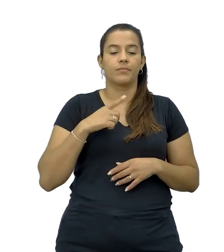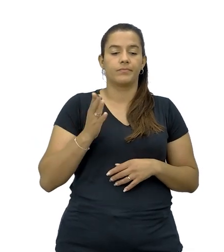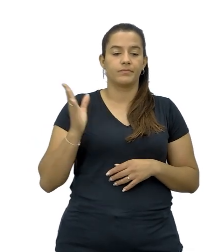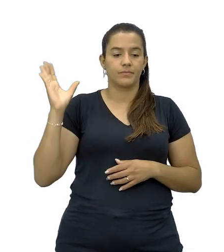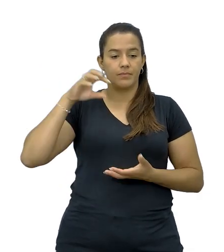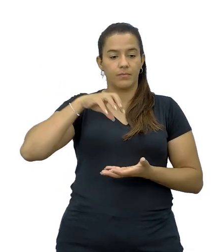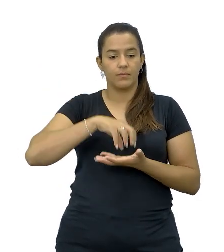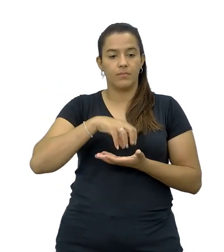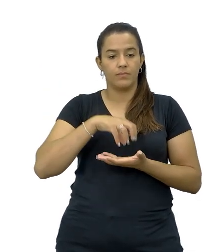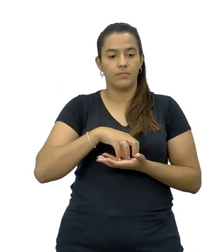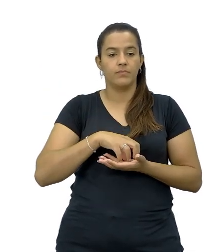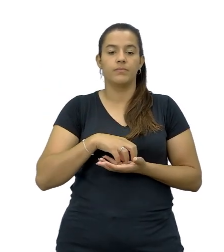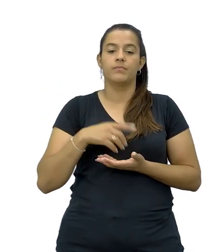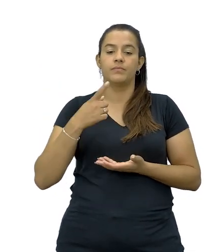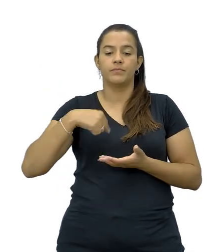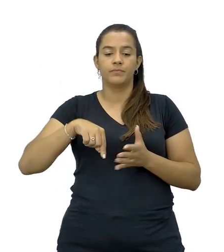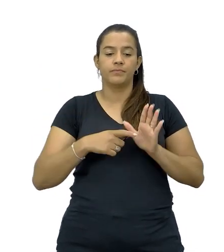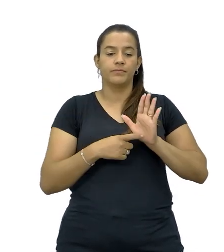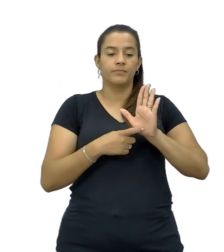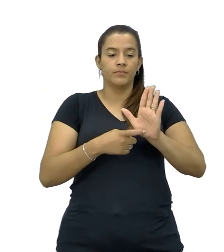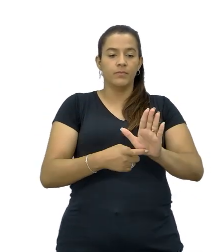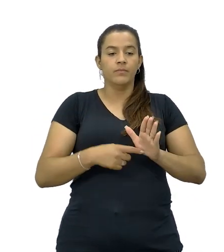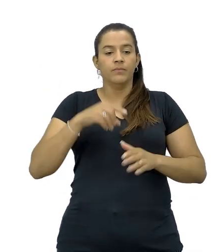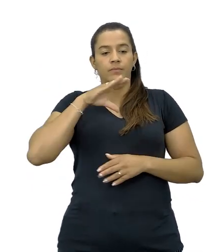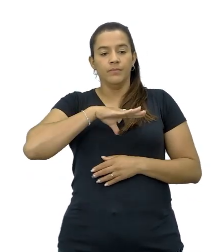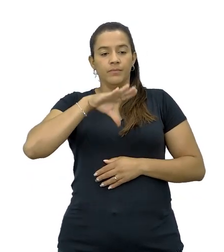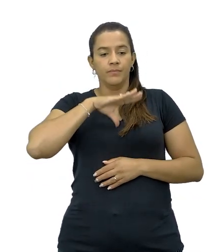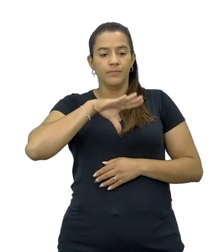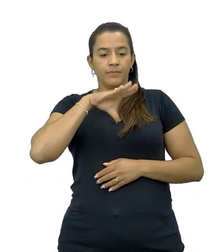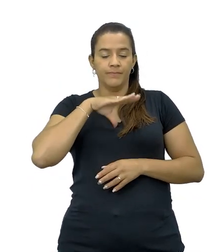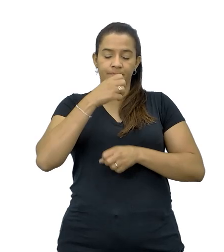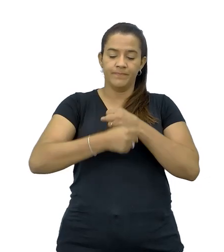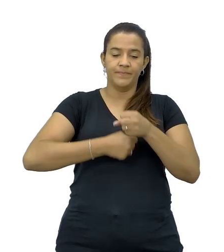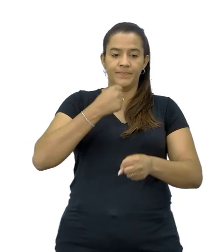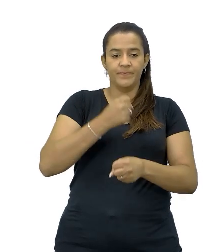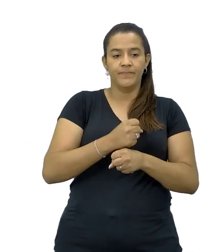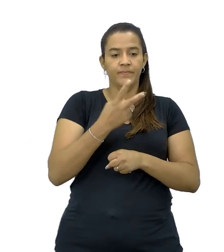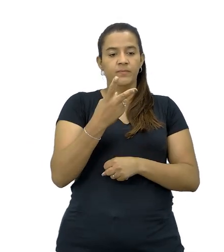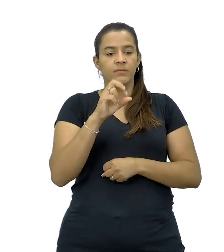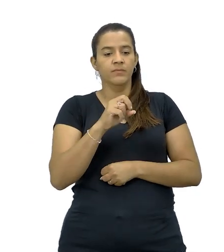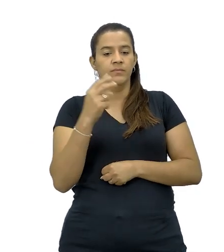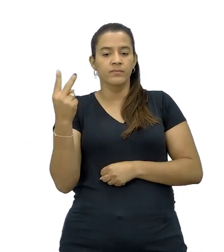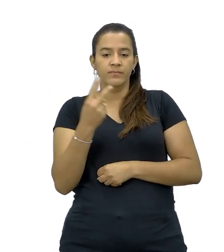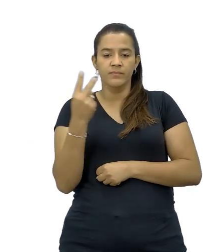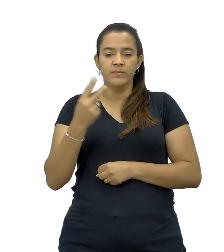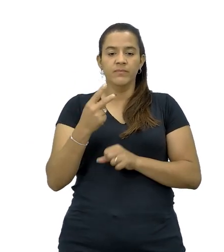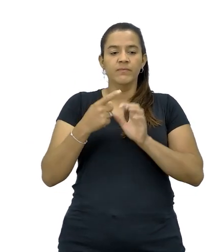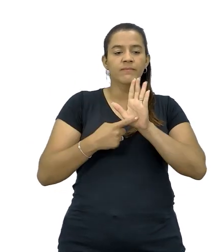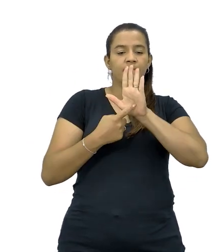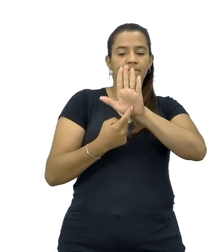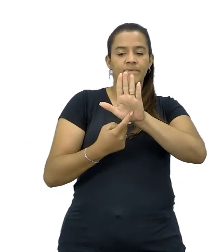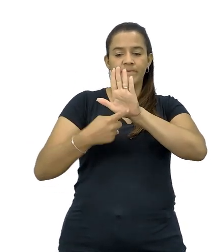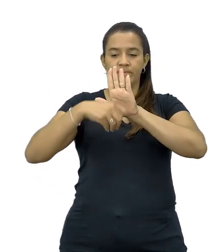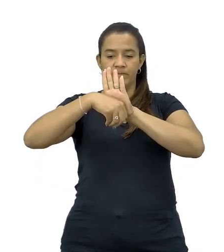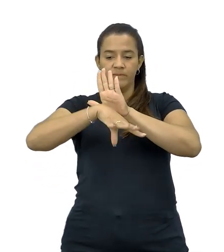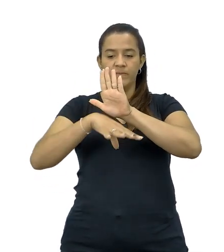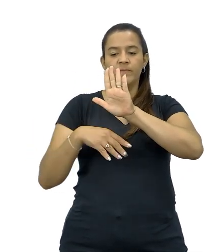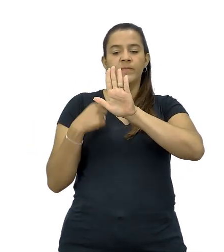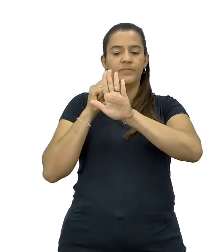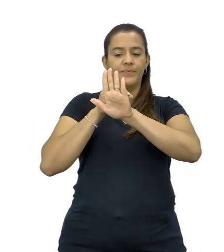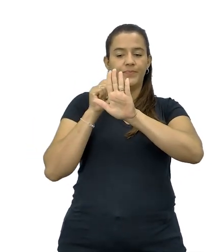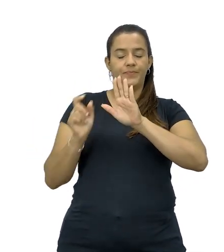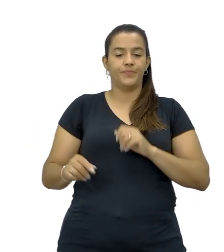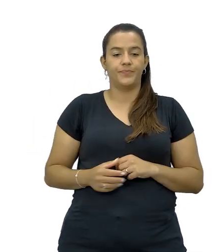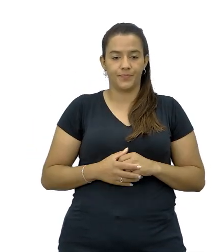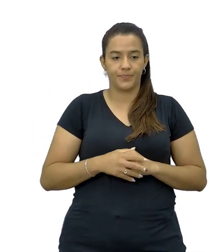matriz de referência de língua portuguesa, 2022, ela indica que essa habilidade